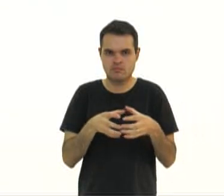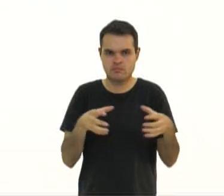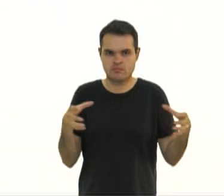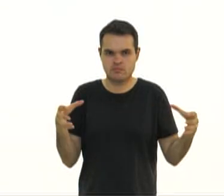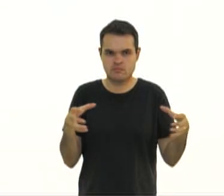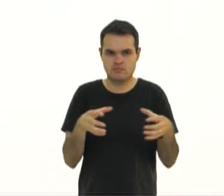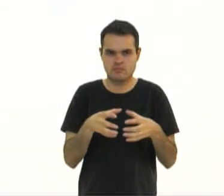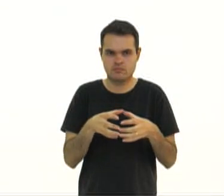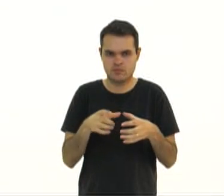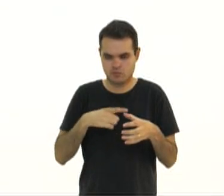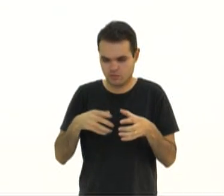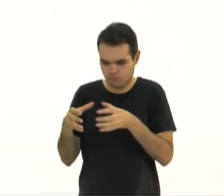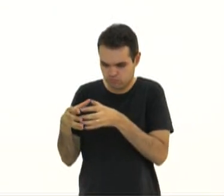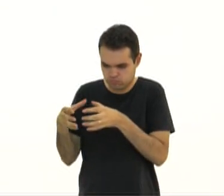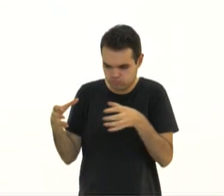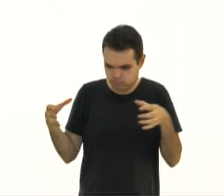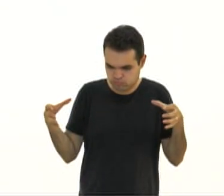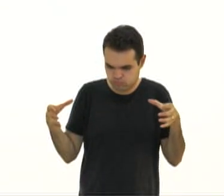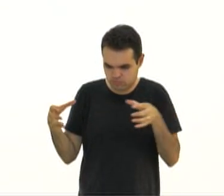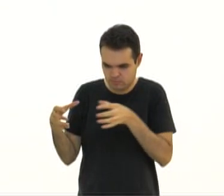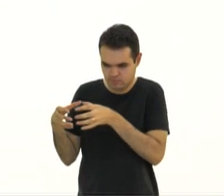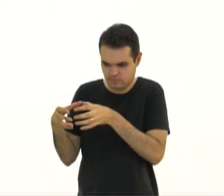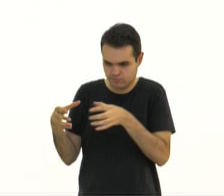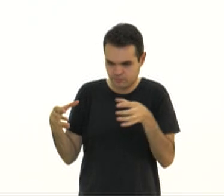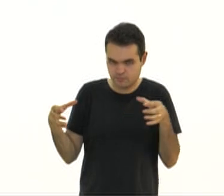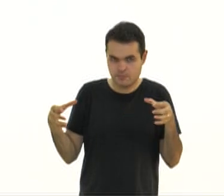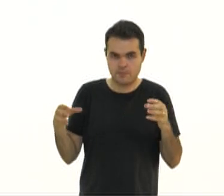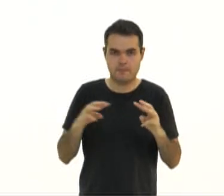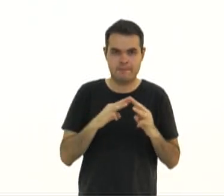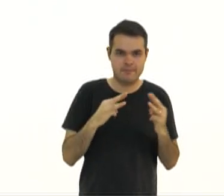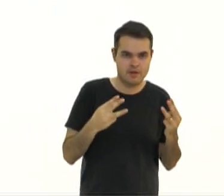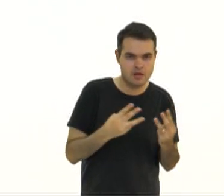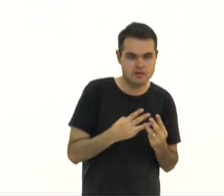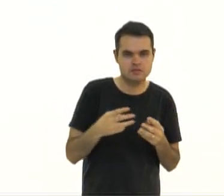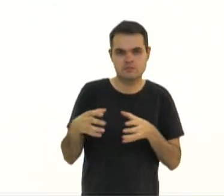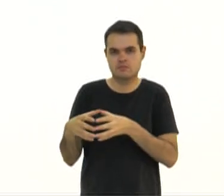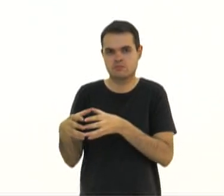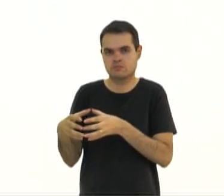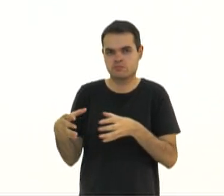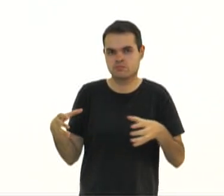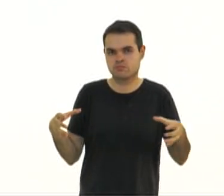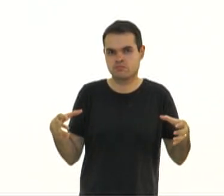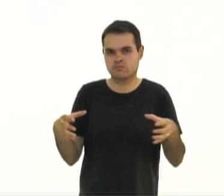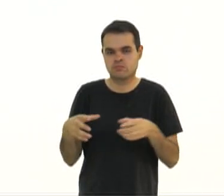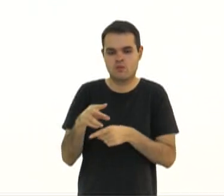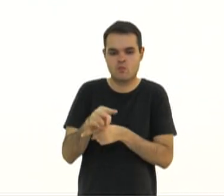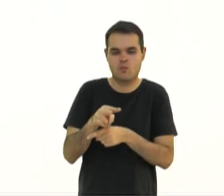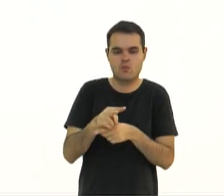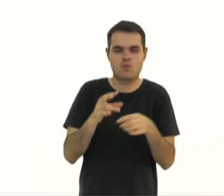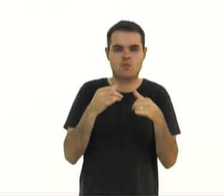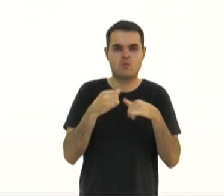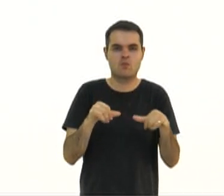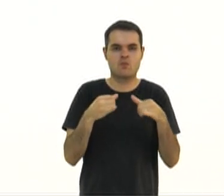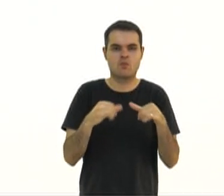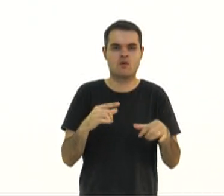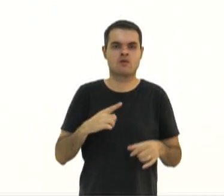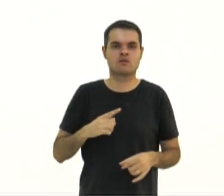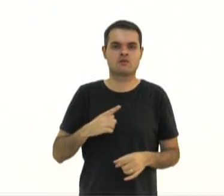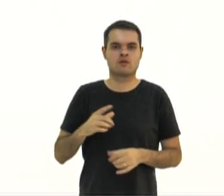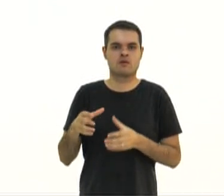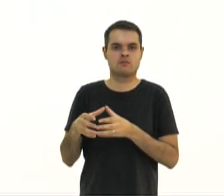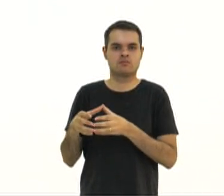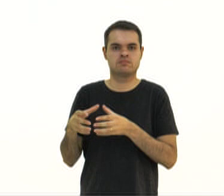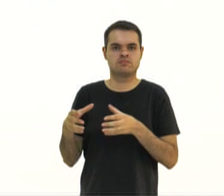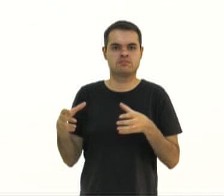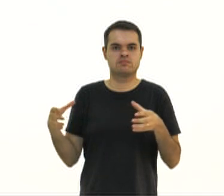sem amortecimento, nós vamos ter a conservação de energia sendo aplicada. Então veja que essa simulação que está sendo